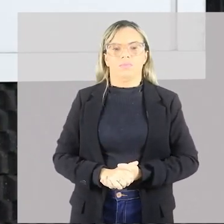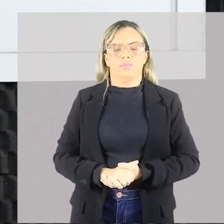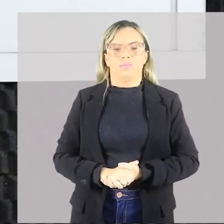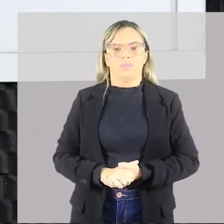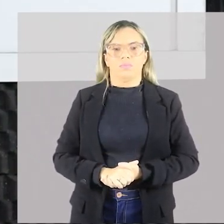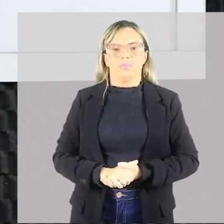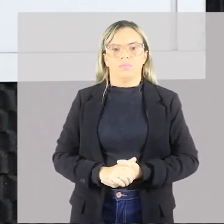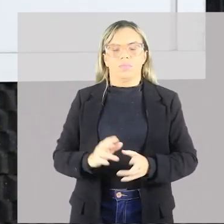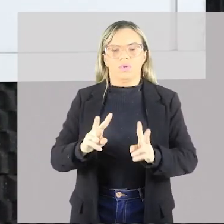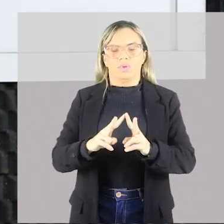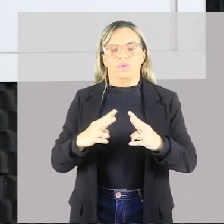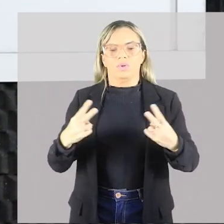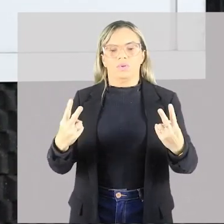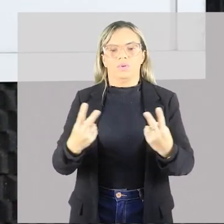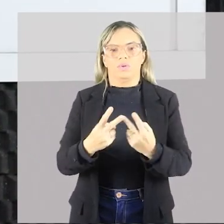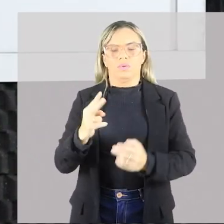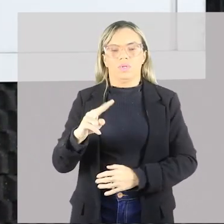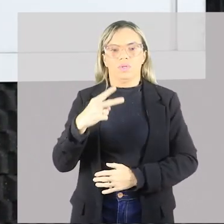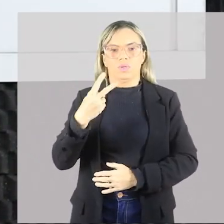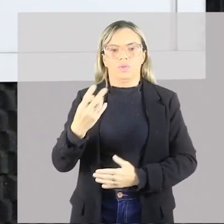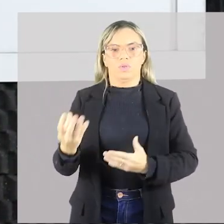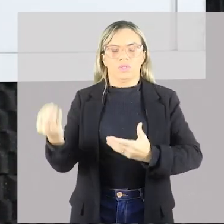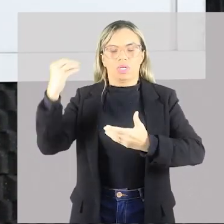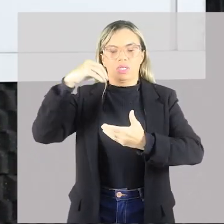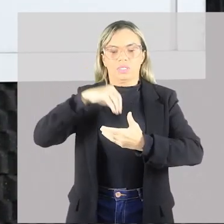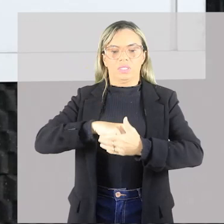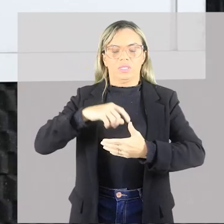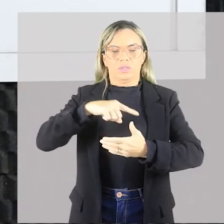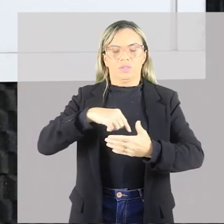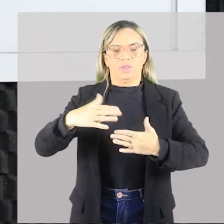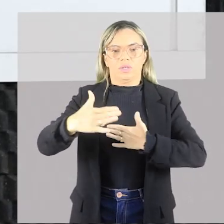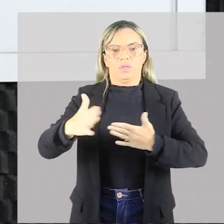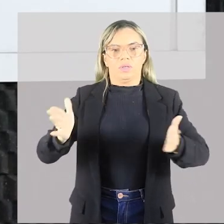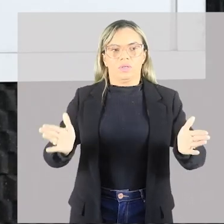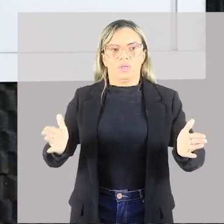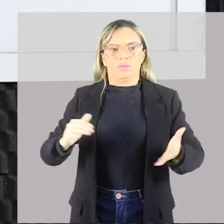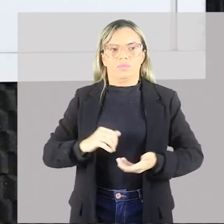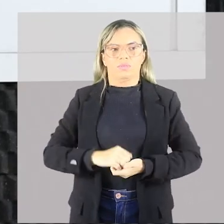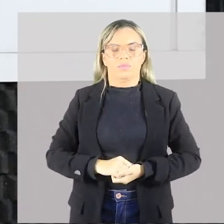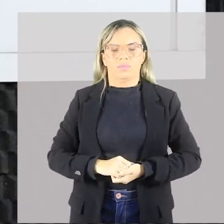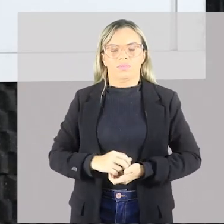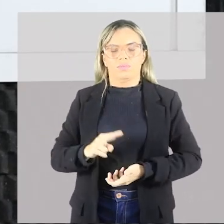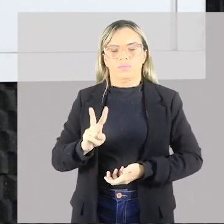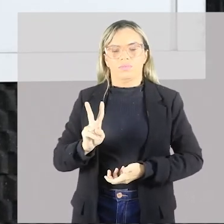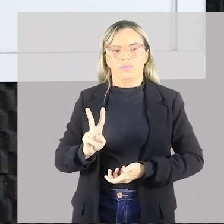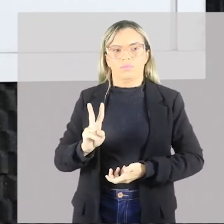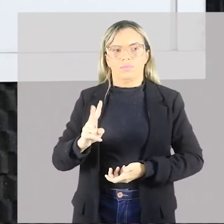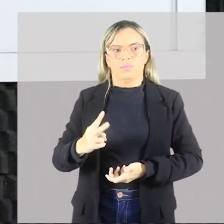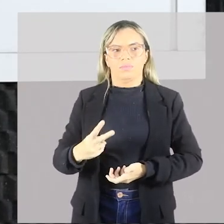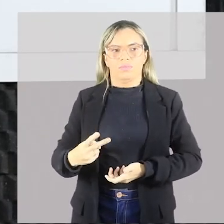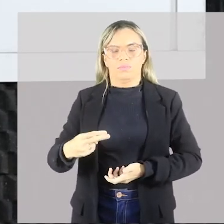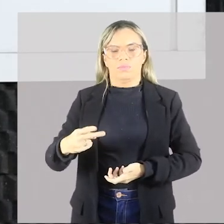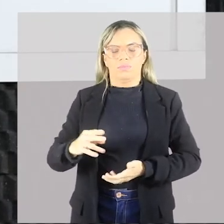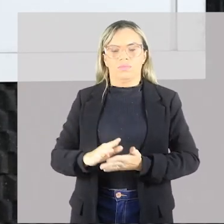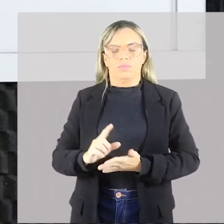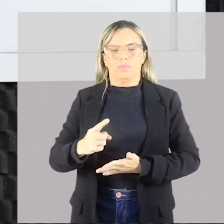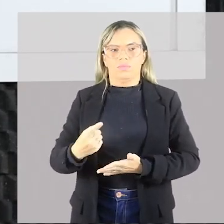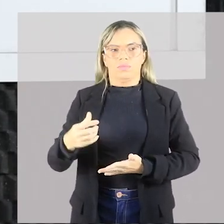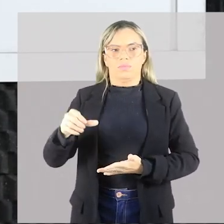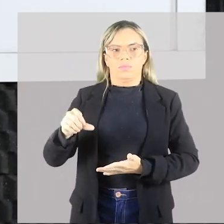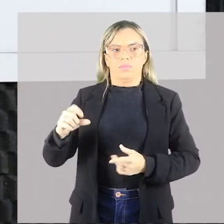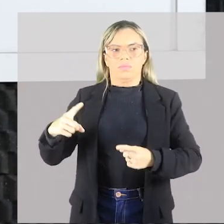volume 2, que é a parte de dentro. V2. Ou seja, 19